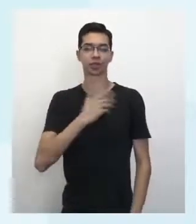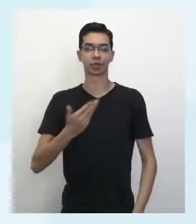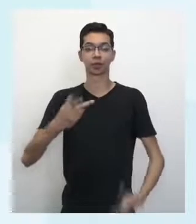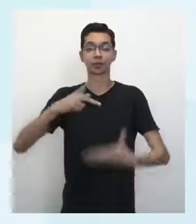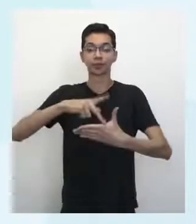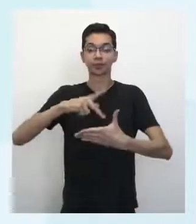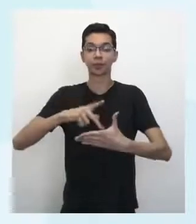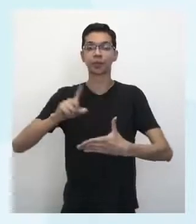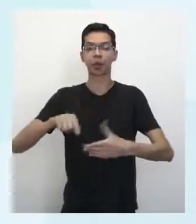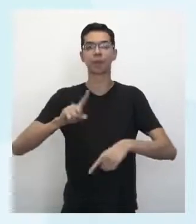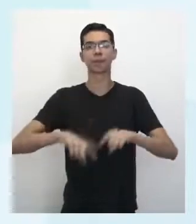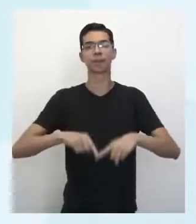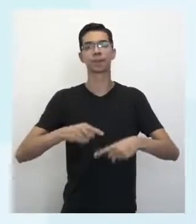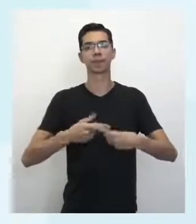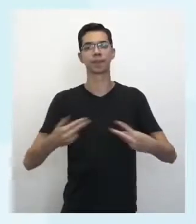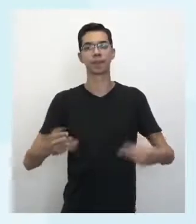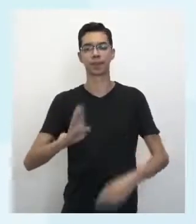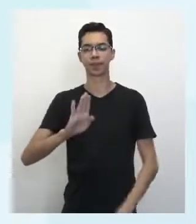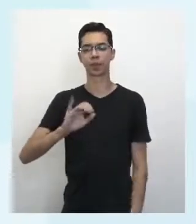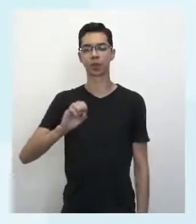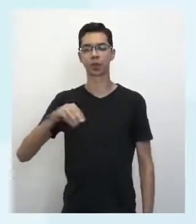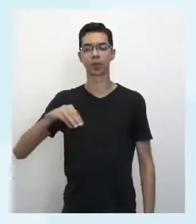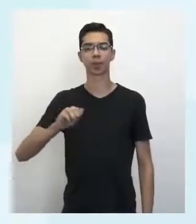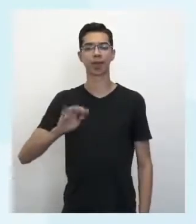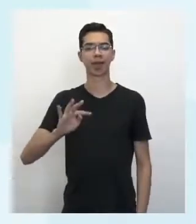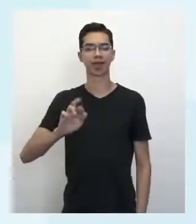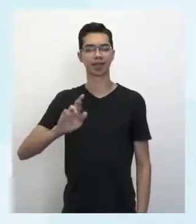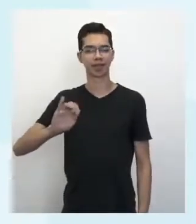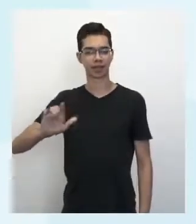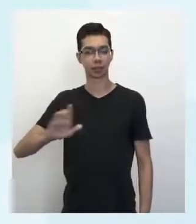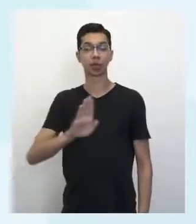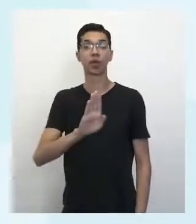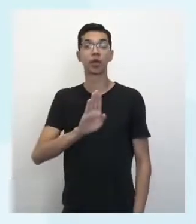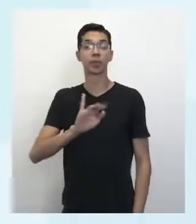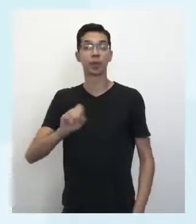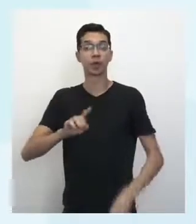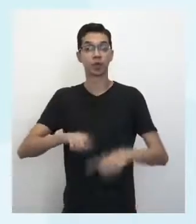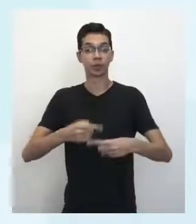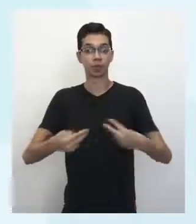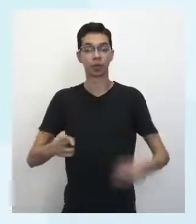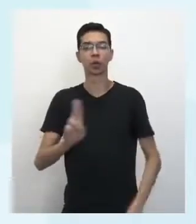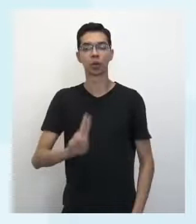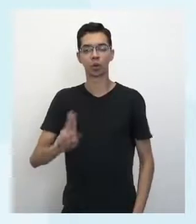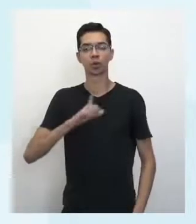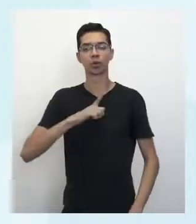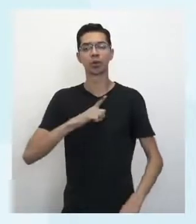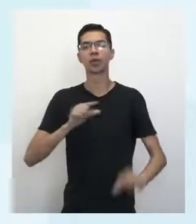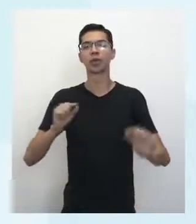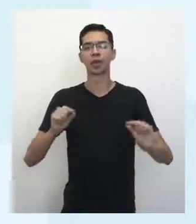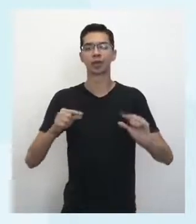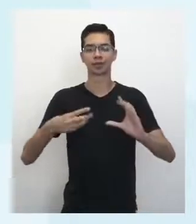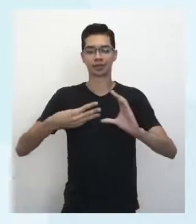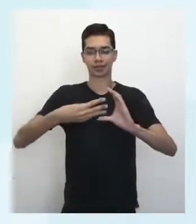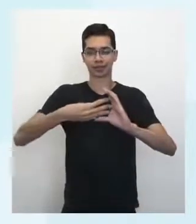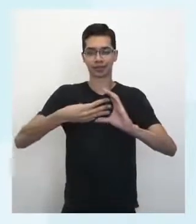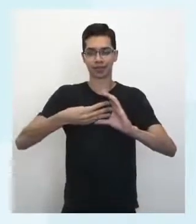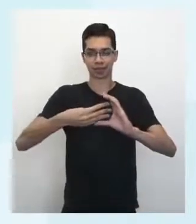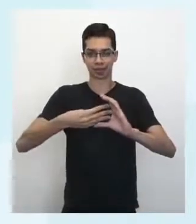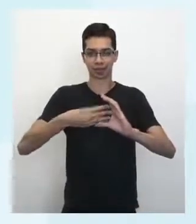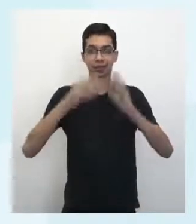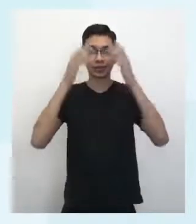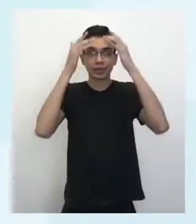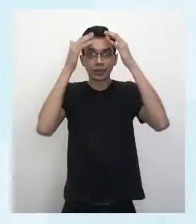era o biomaterial. E eles utilizaram, então, esse biomaterial em células cerebrais de rato que apresentavam